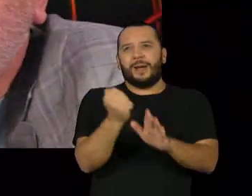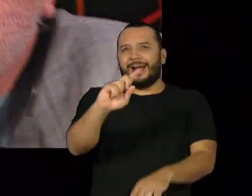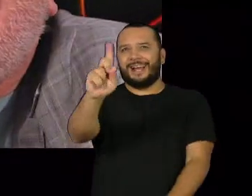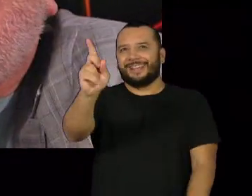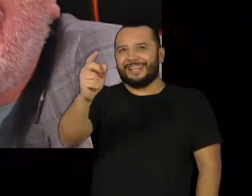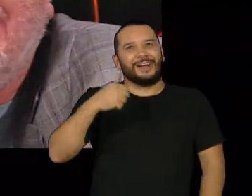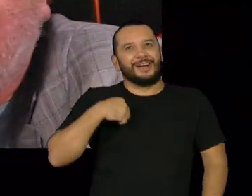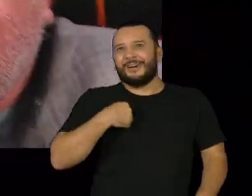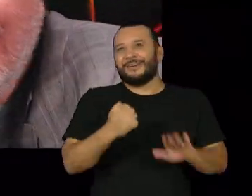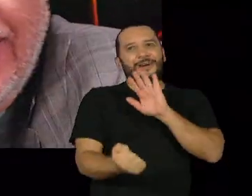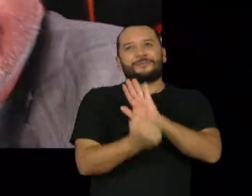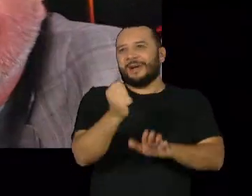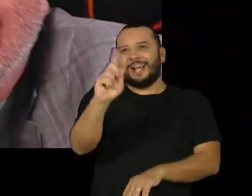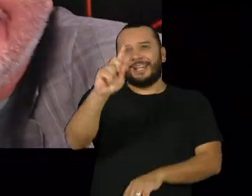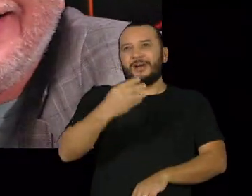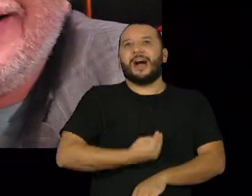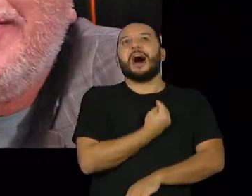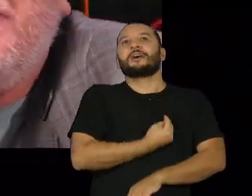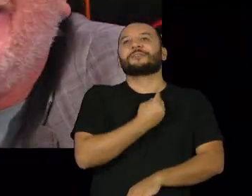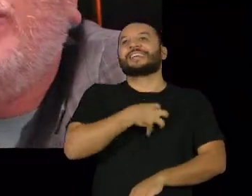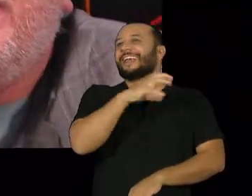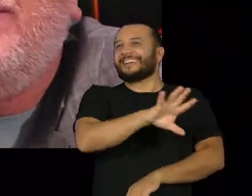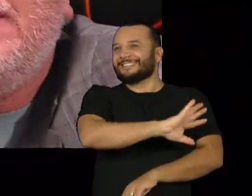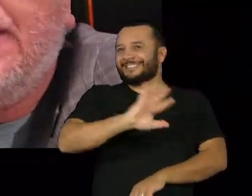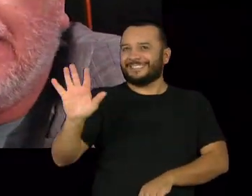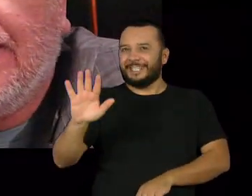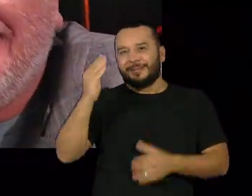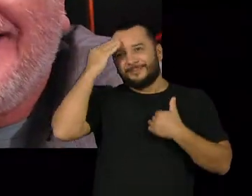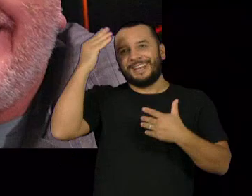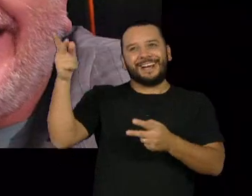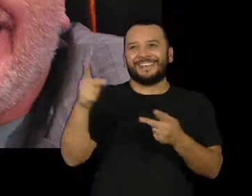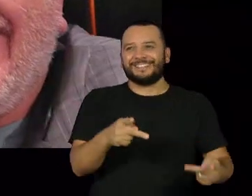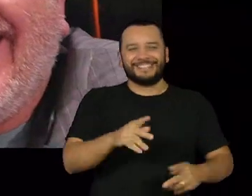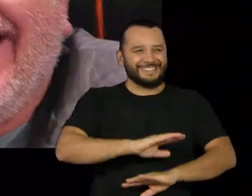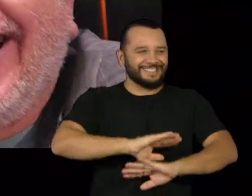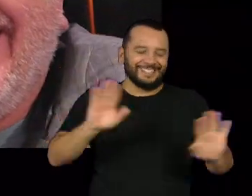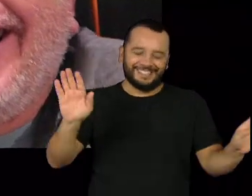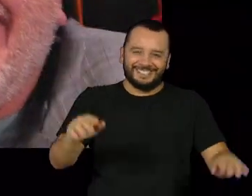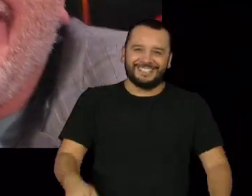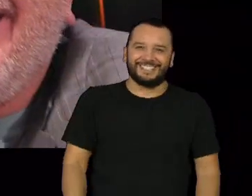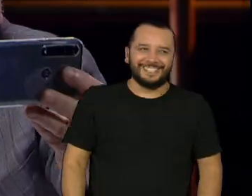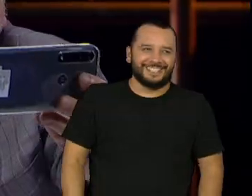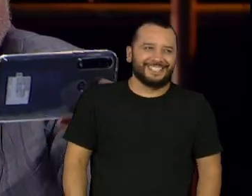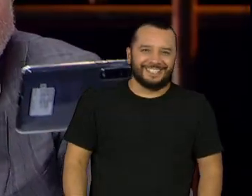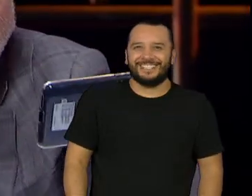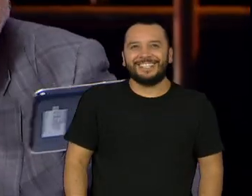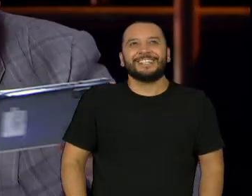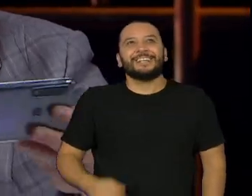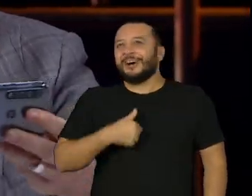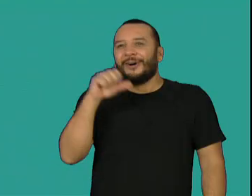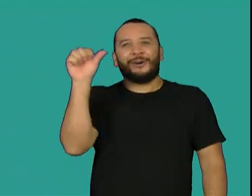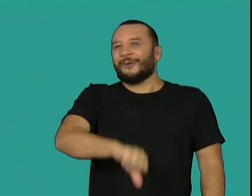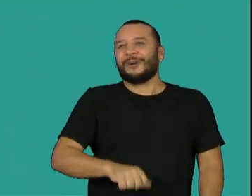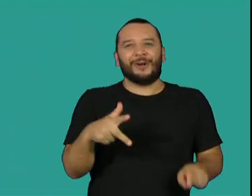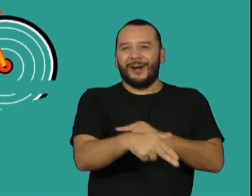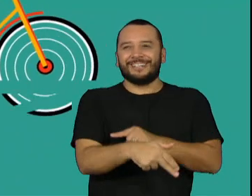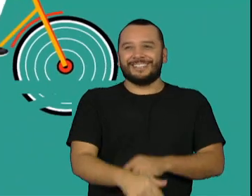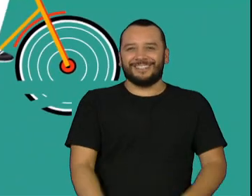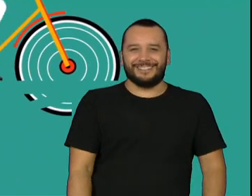Não tem como apagar. A vida é assim. Obrigado pela visita. péssimo, corta.